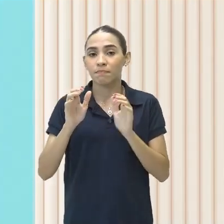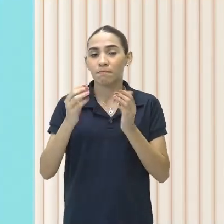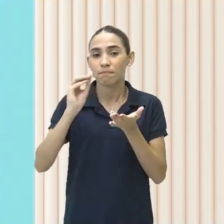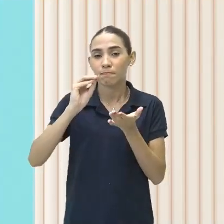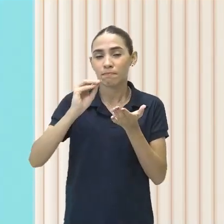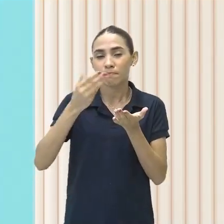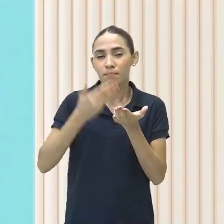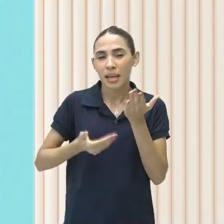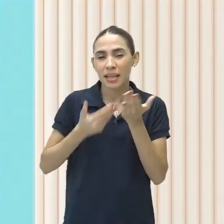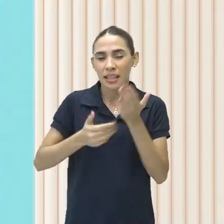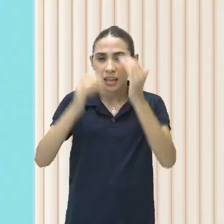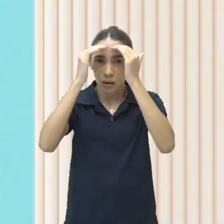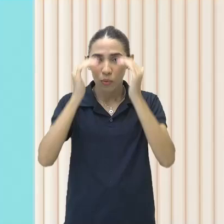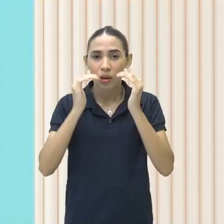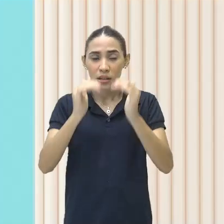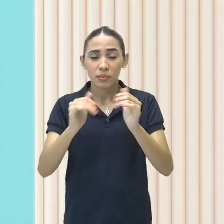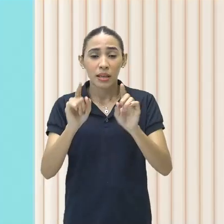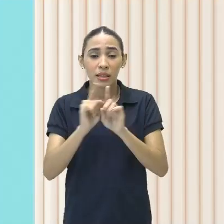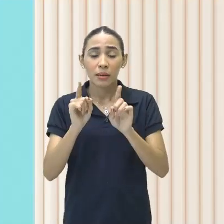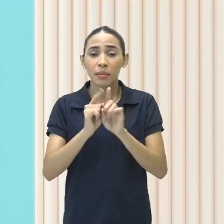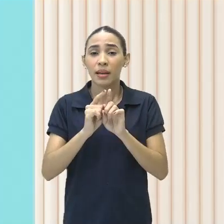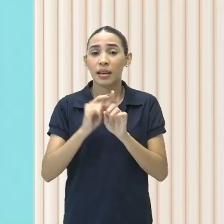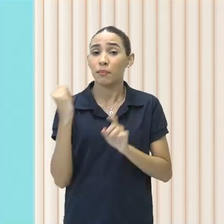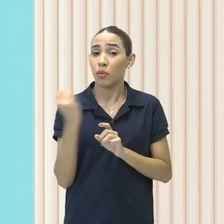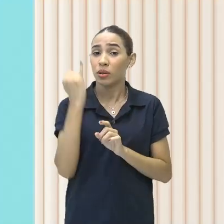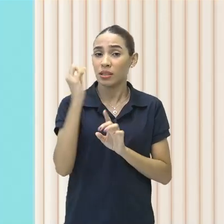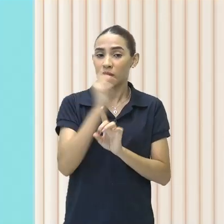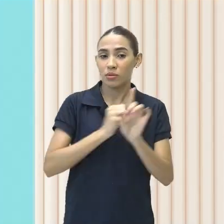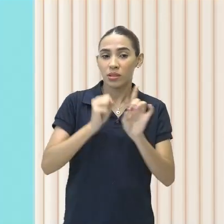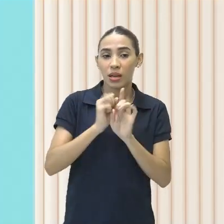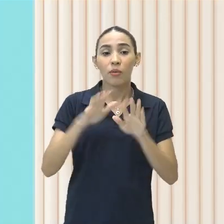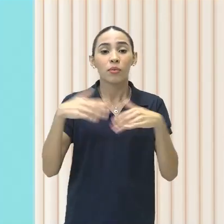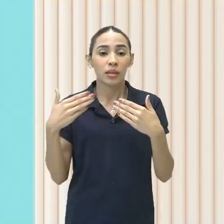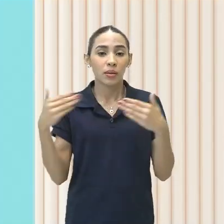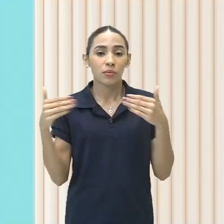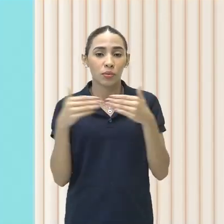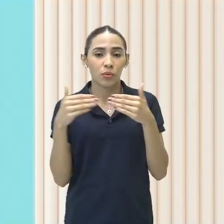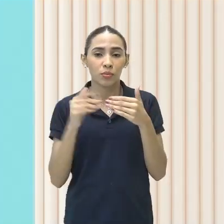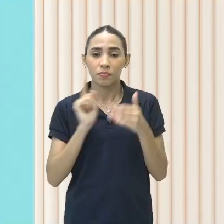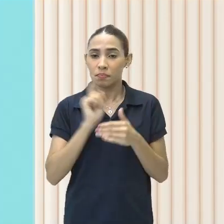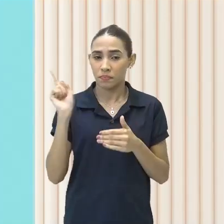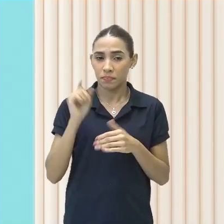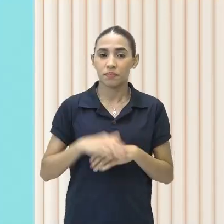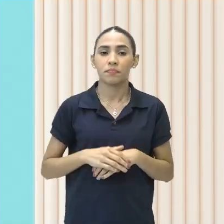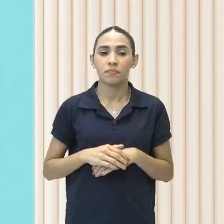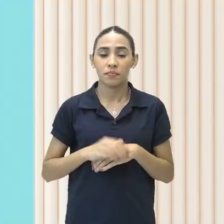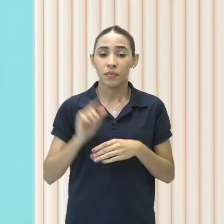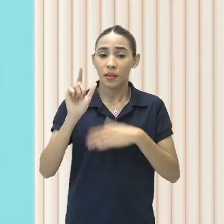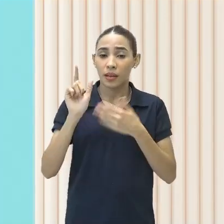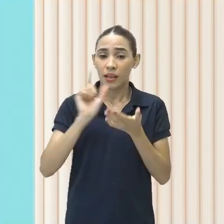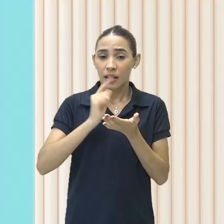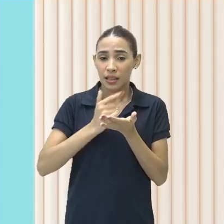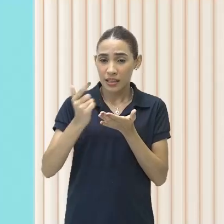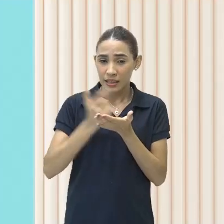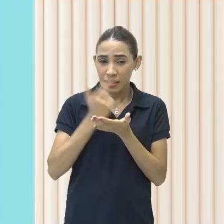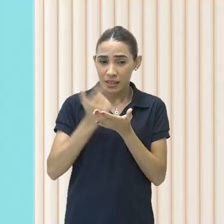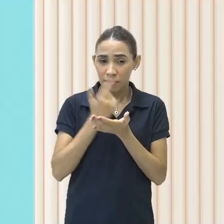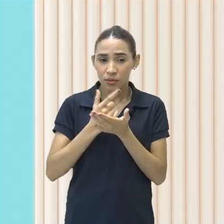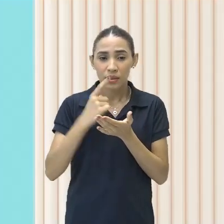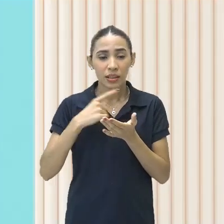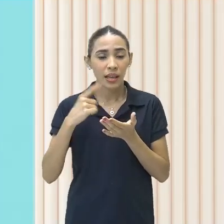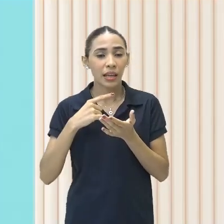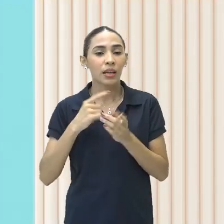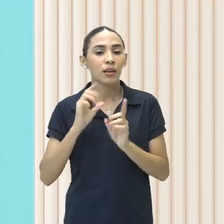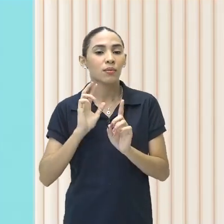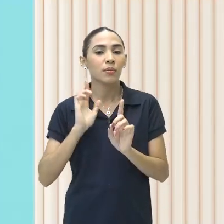esse prestígio, né? Então, de acordo com Domício Broença, filho, né, nos romances machadianos, há destaques para a